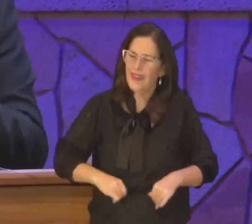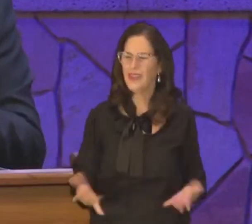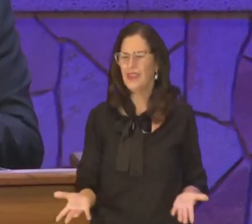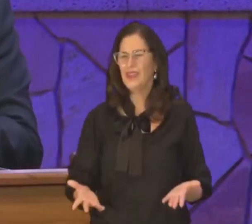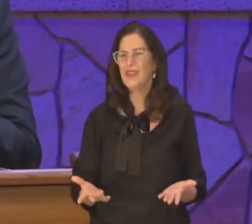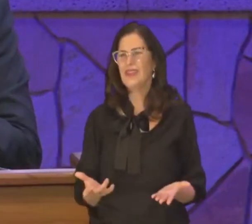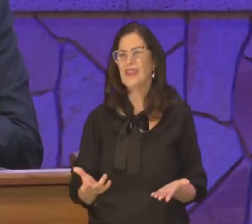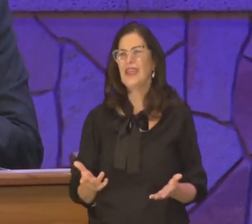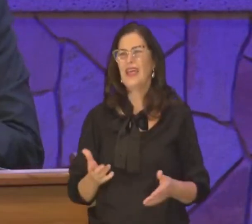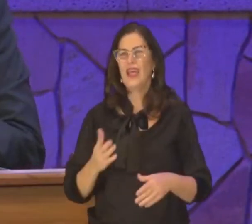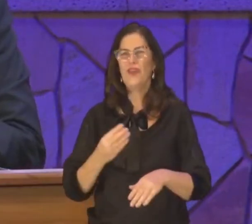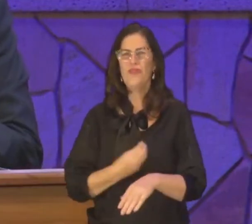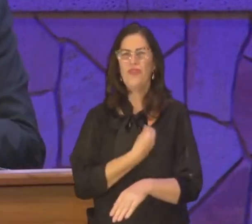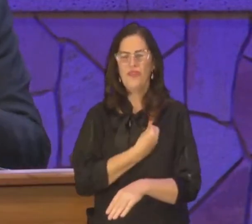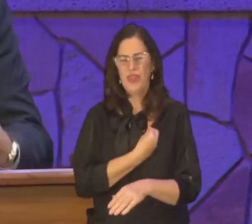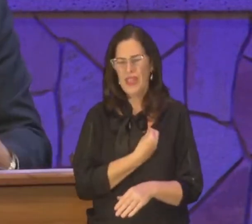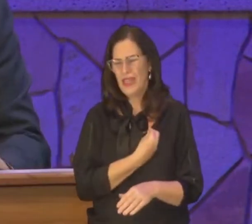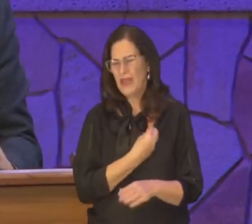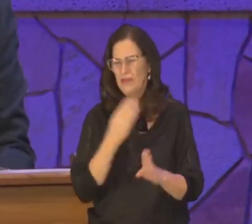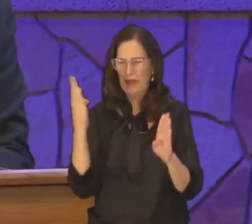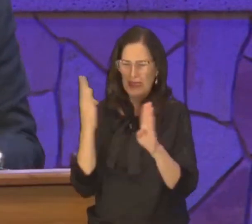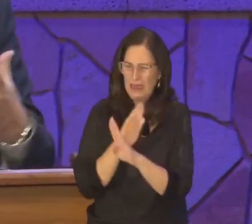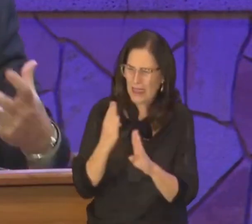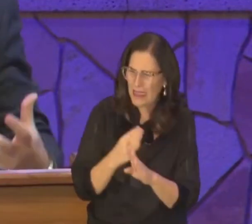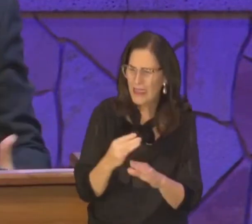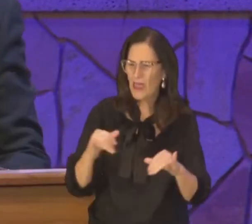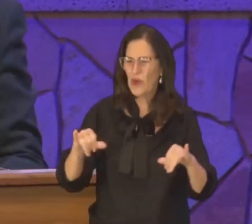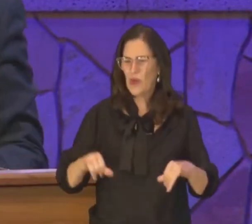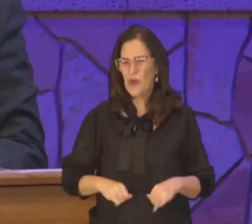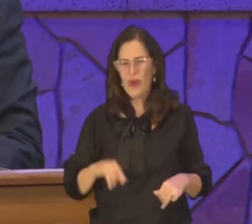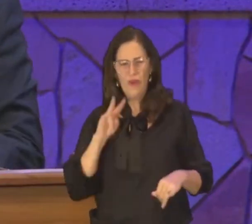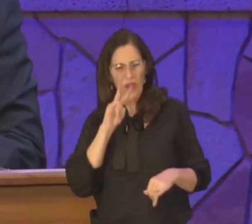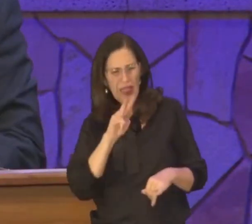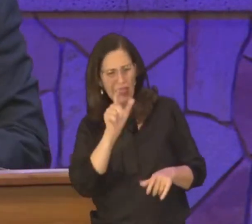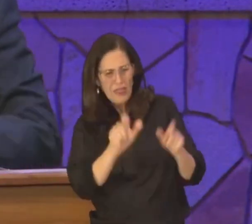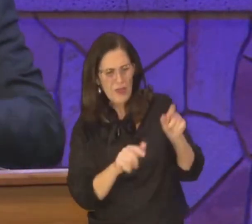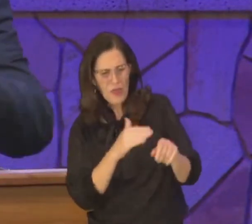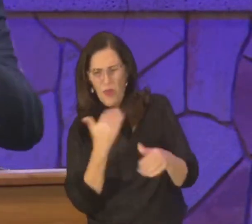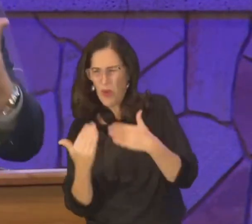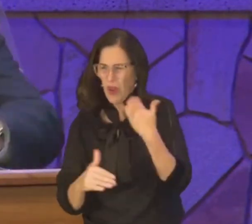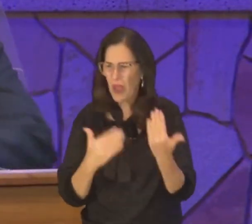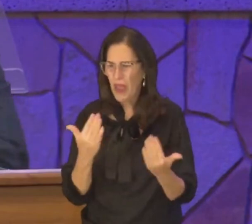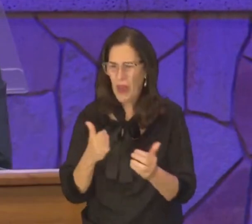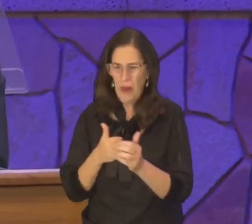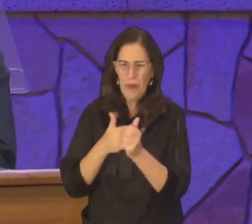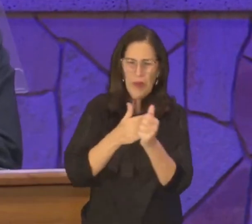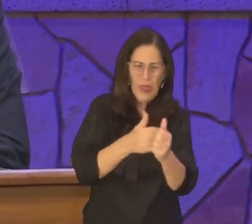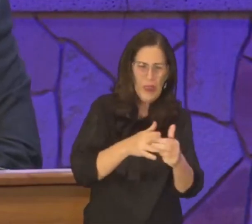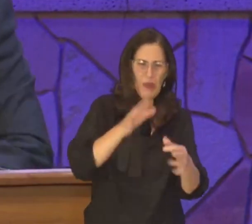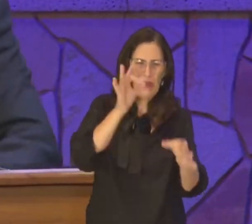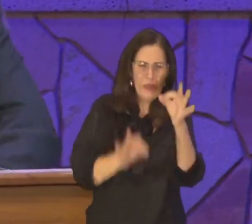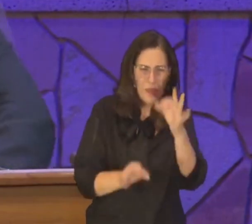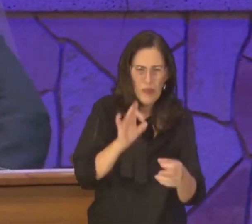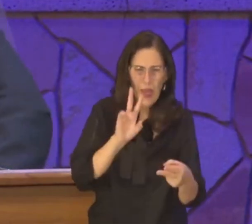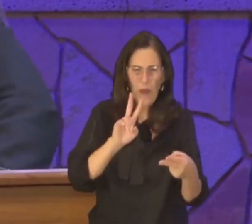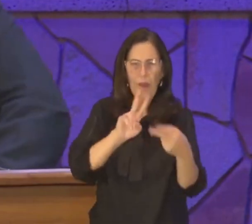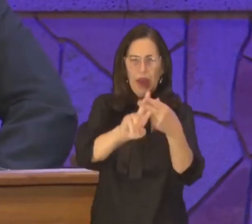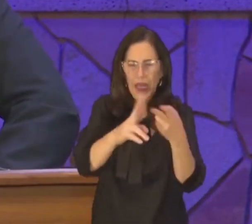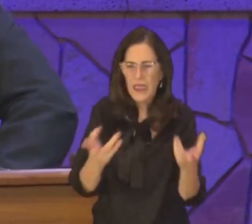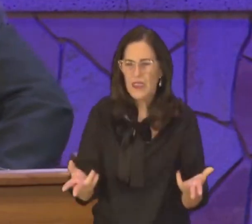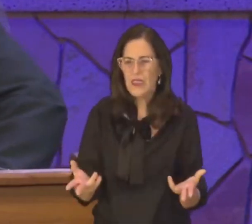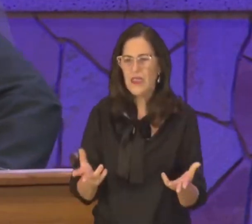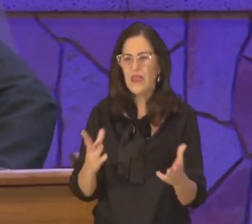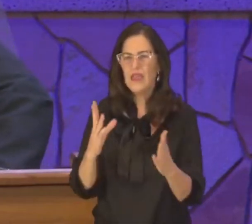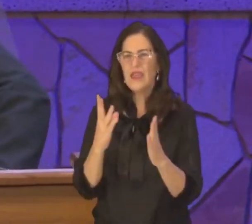estava passando por turbulências, por perseguições, vendo as pessoas morrerem e as pessoas sendo levadas ao tribunal, que esta